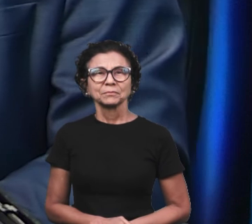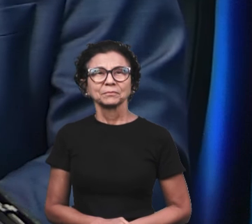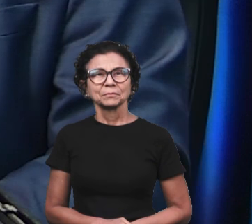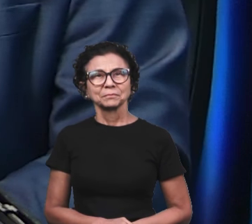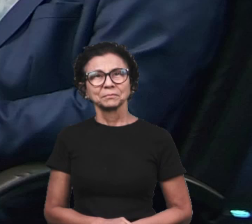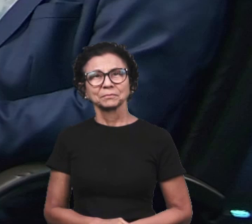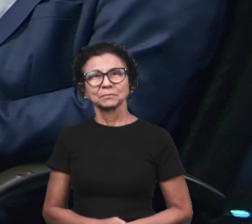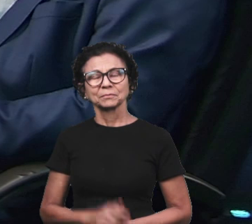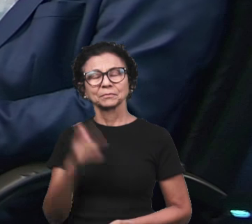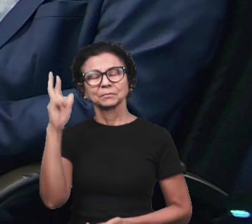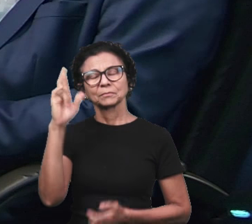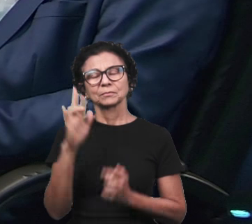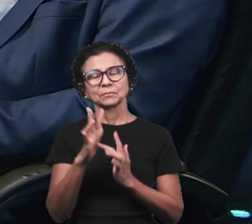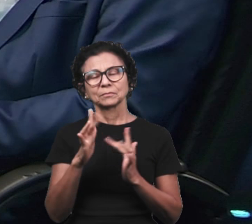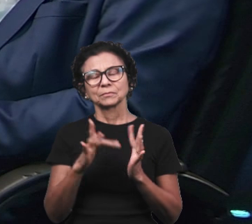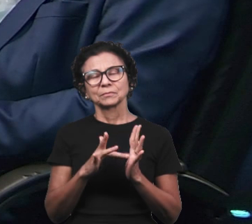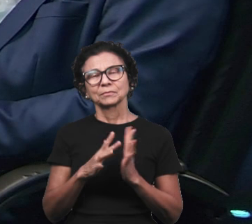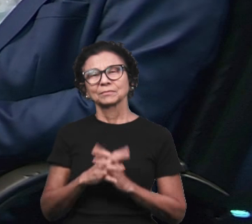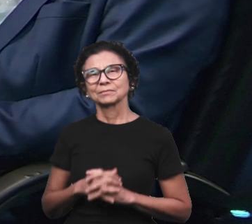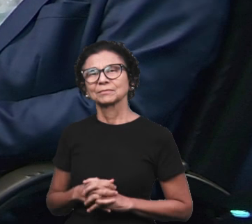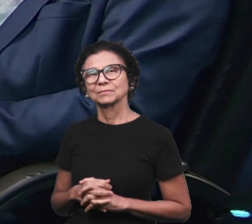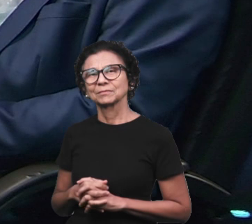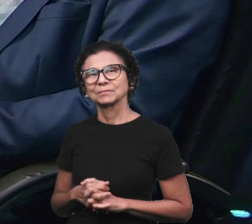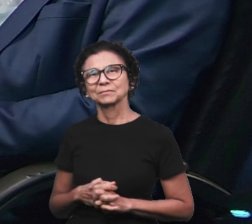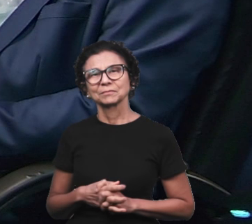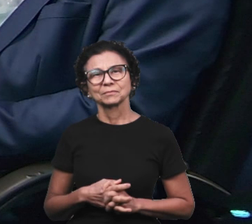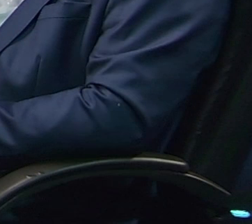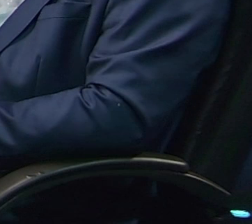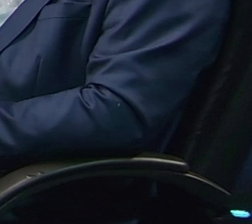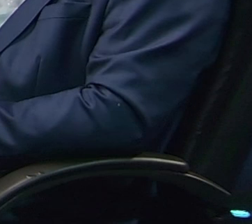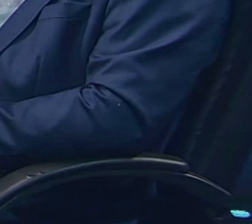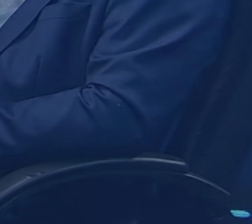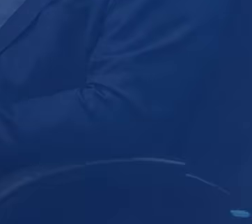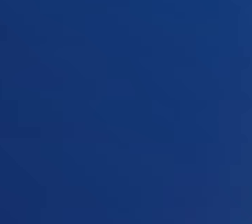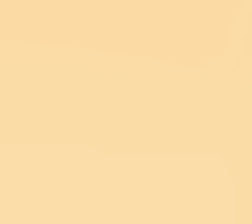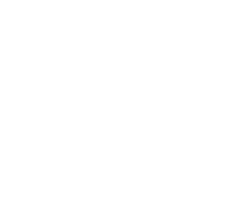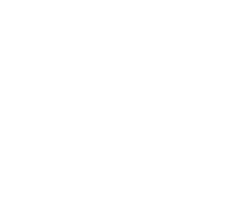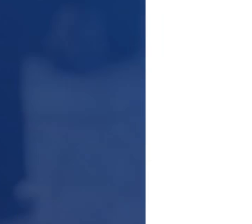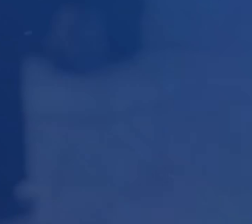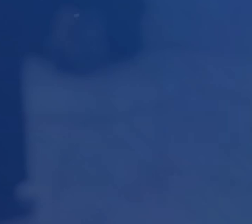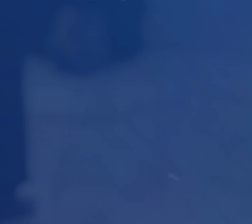então de todos os companheiros aqui com a paz do Senhor Jesus. A paz do Senhor. Glória a Jesus.